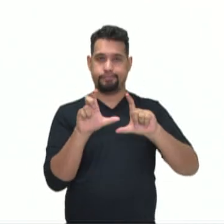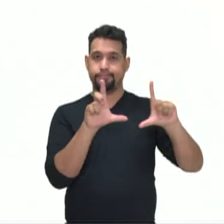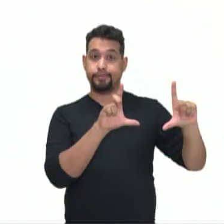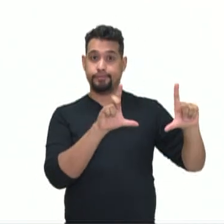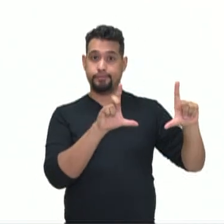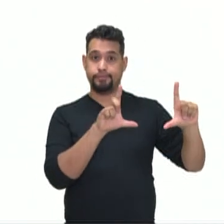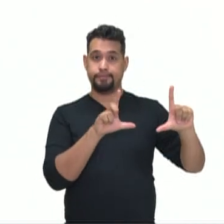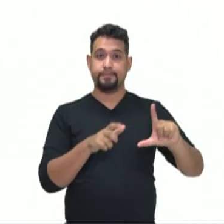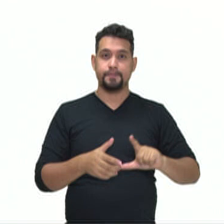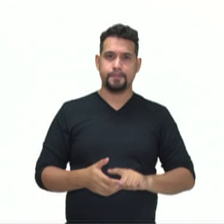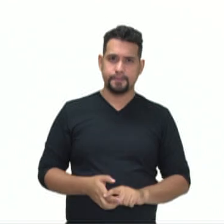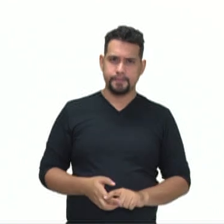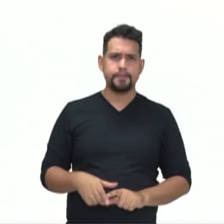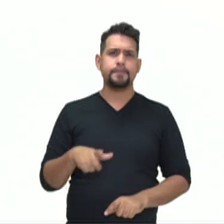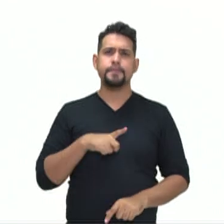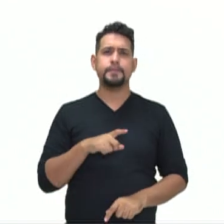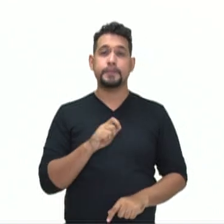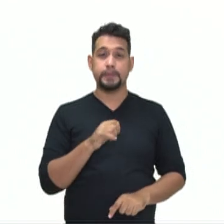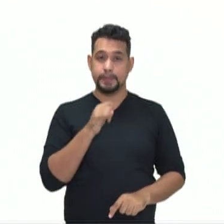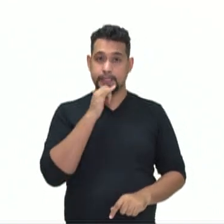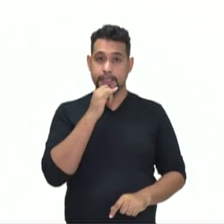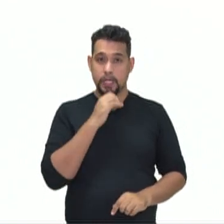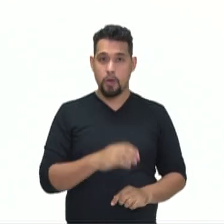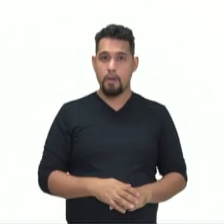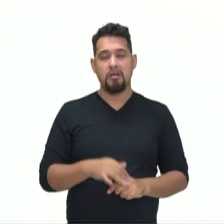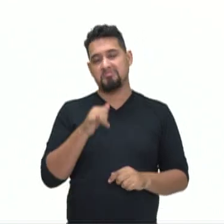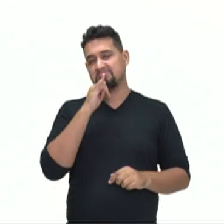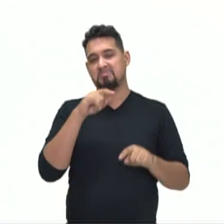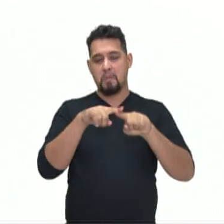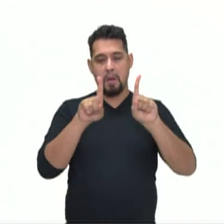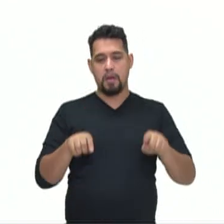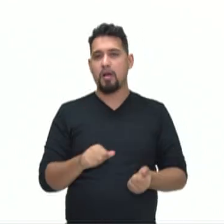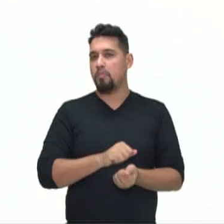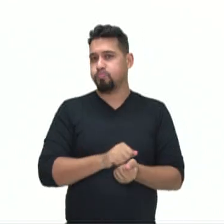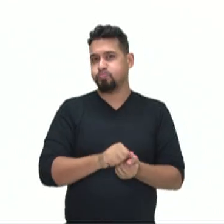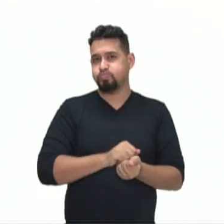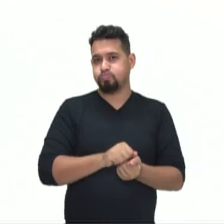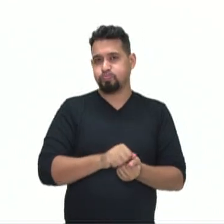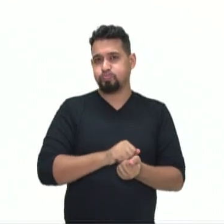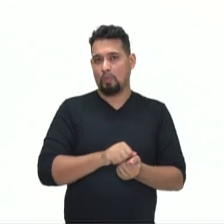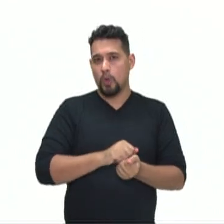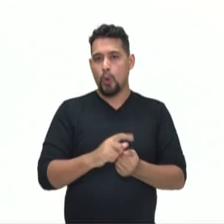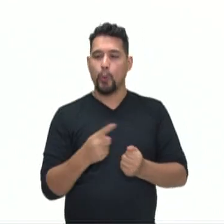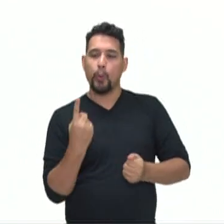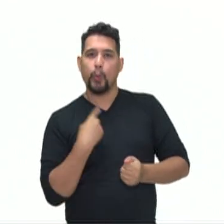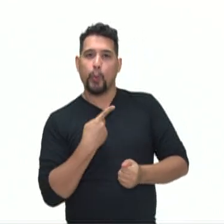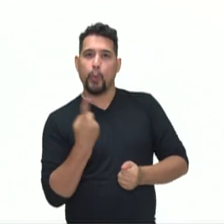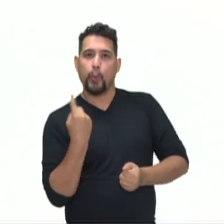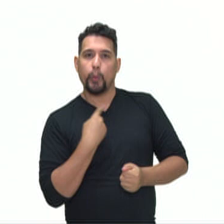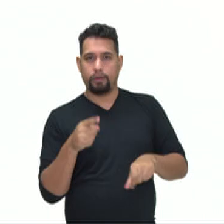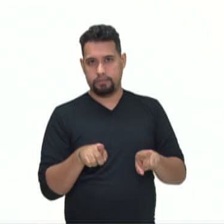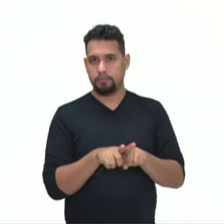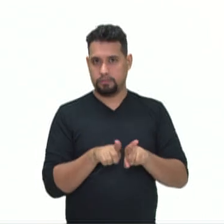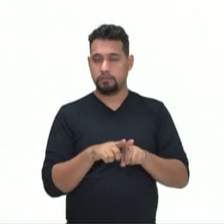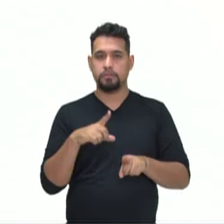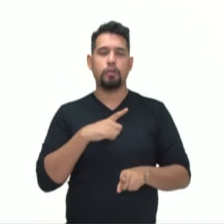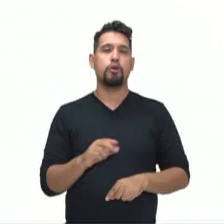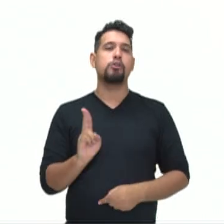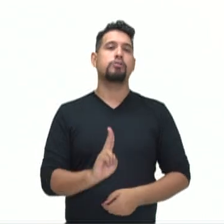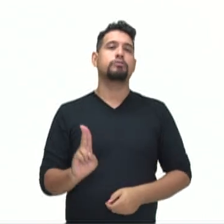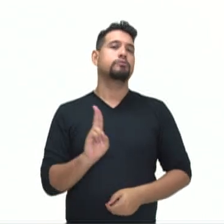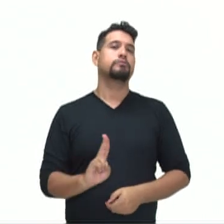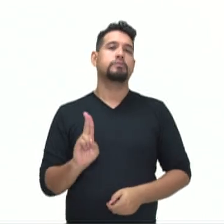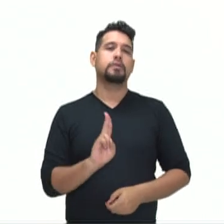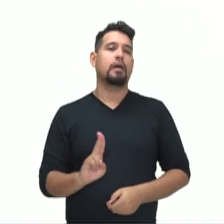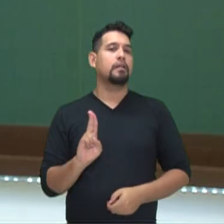elementos. Né? Nós temos aqui uma máquina de lavar e secar, né? É uma máquina utilizada